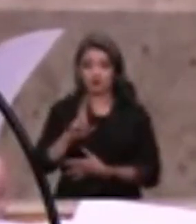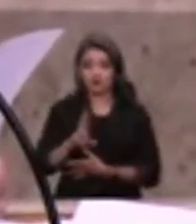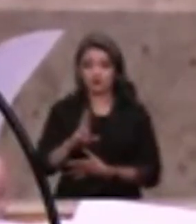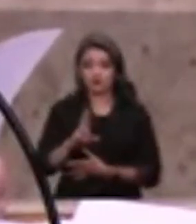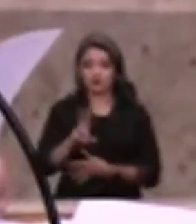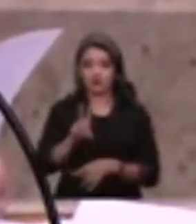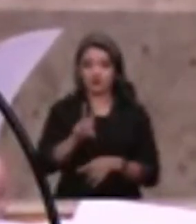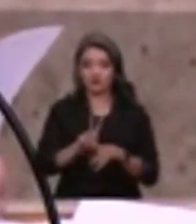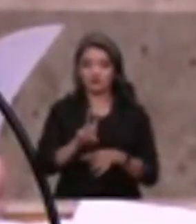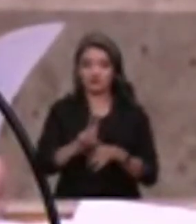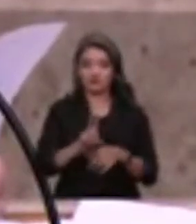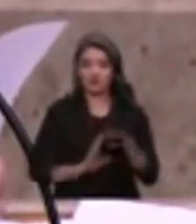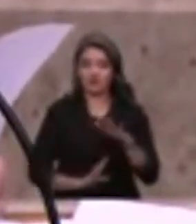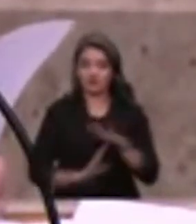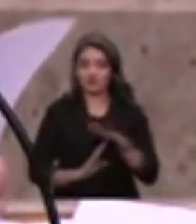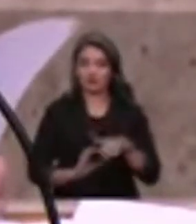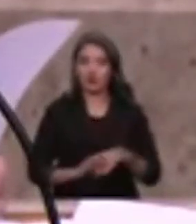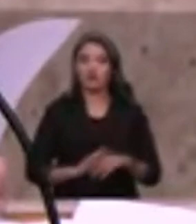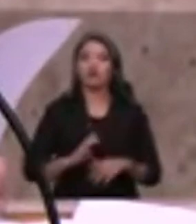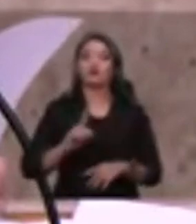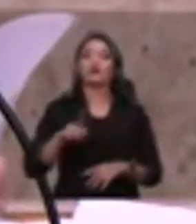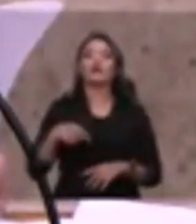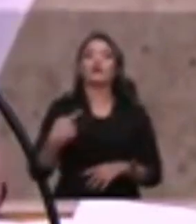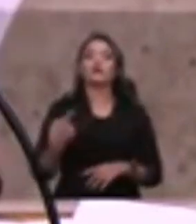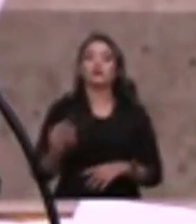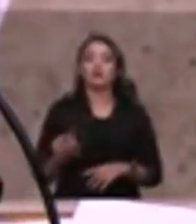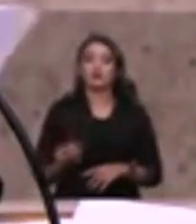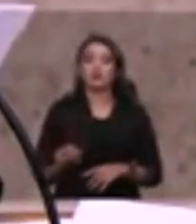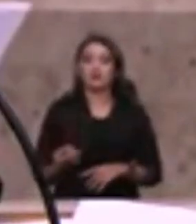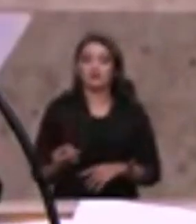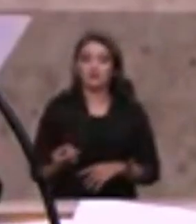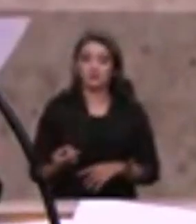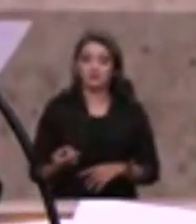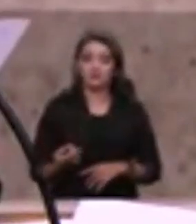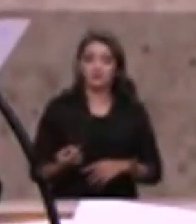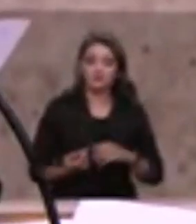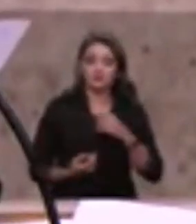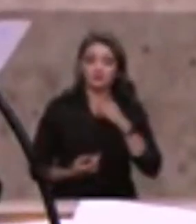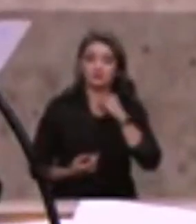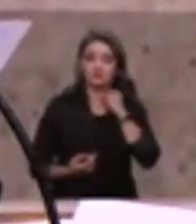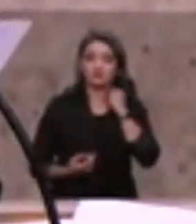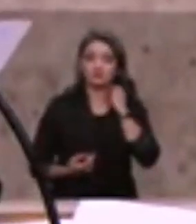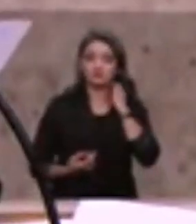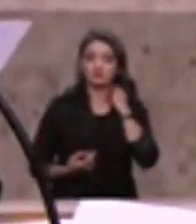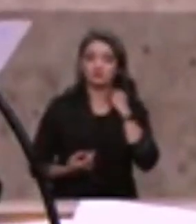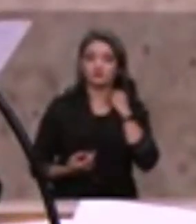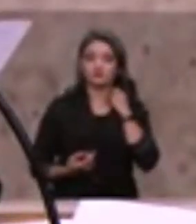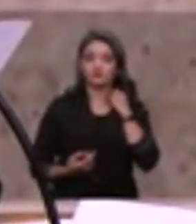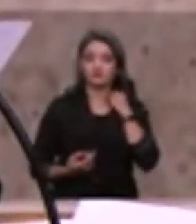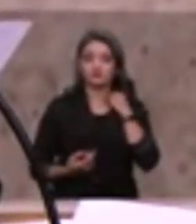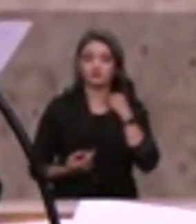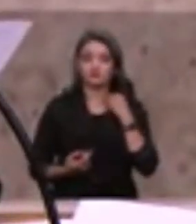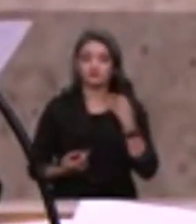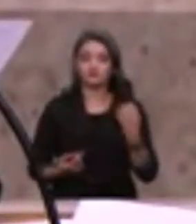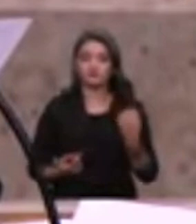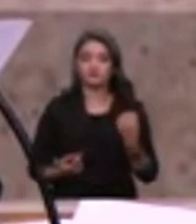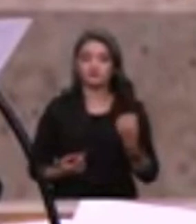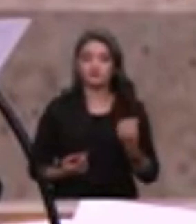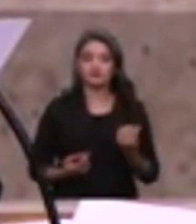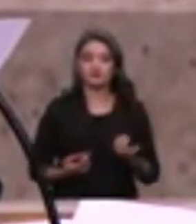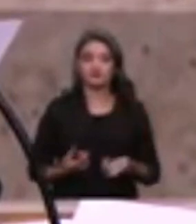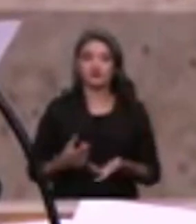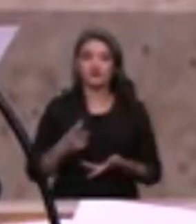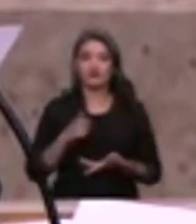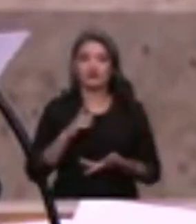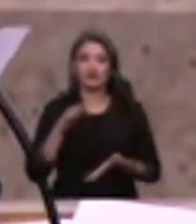condenar Collor e outros dois Réus por corrupção passiva a tendência é que a condenação seja mantida resta saber se ele